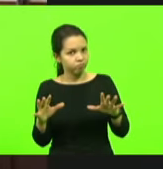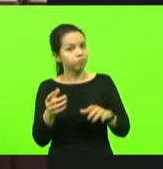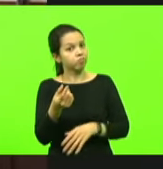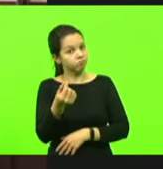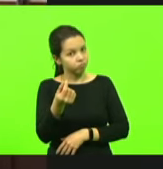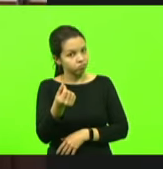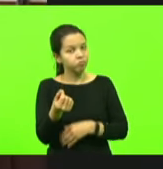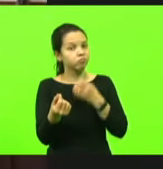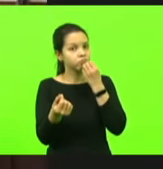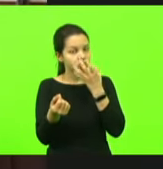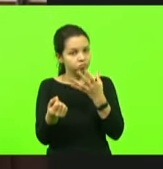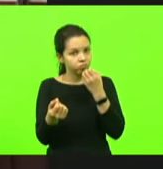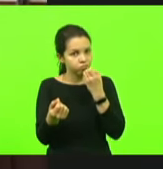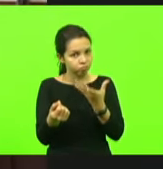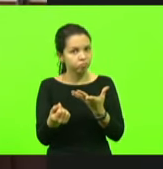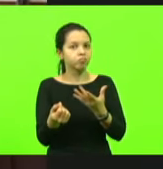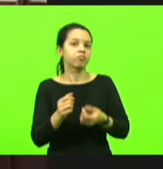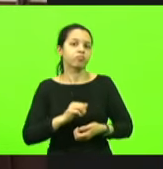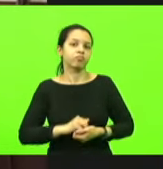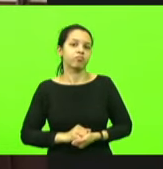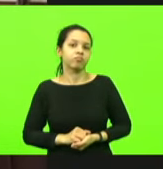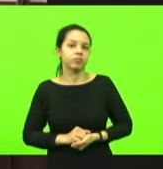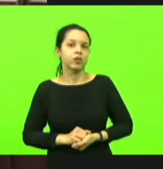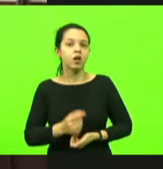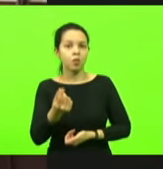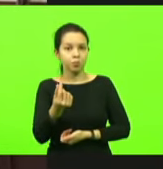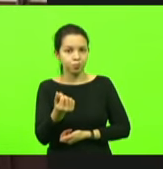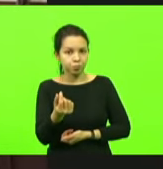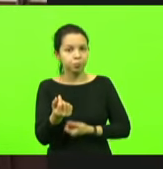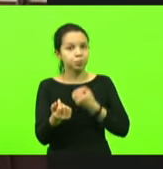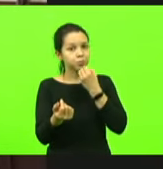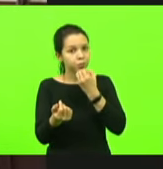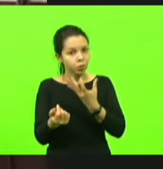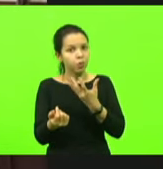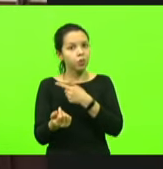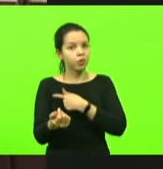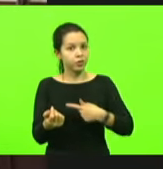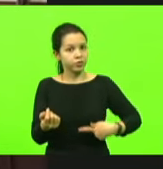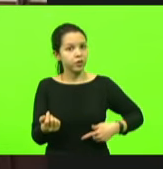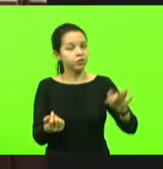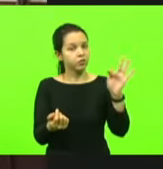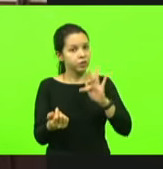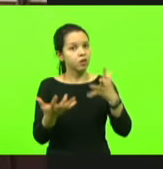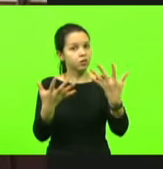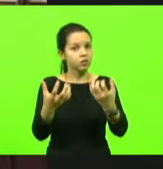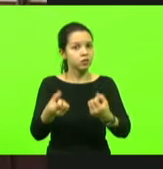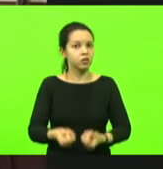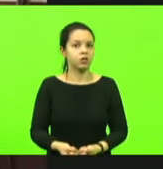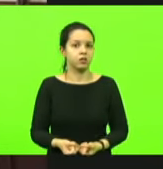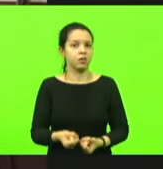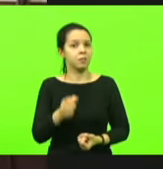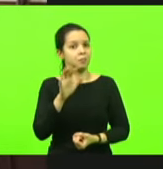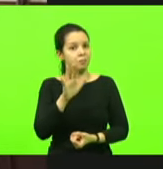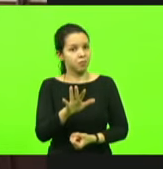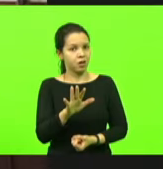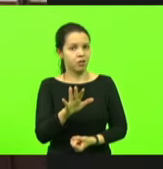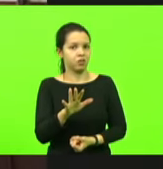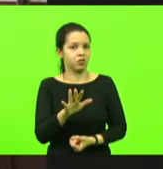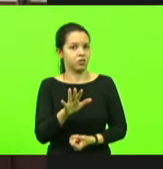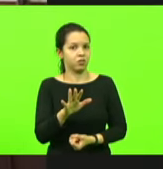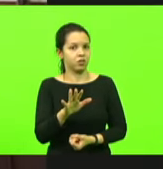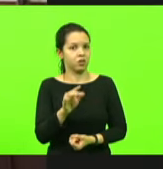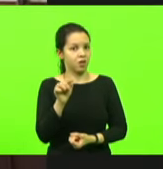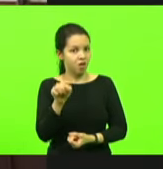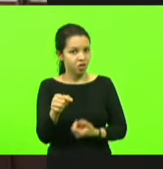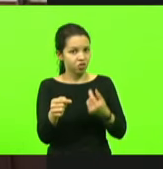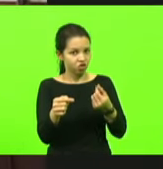bem-vindo, que ele é muito bem recebido pelo governo federal, mas que não é por ele